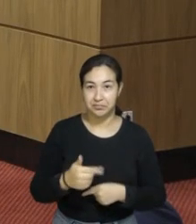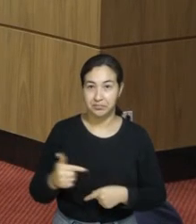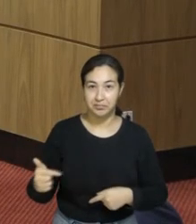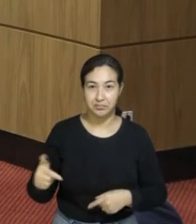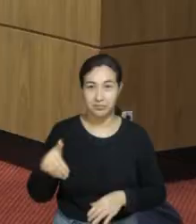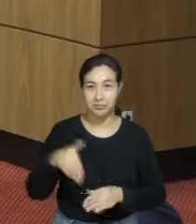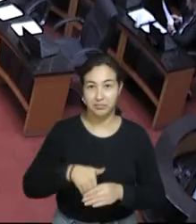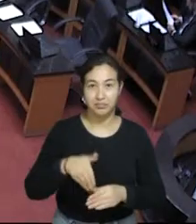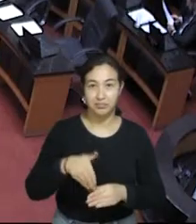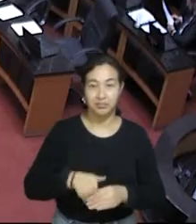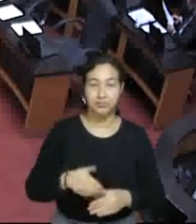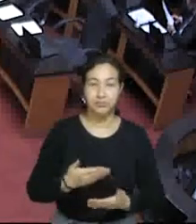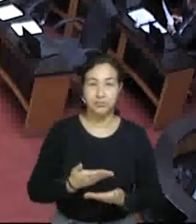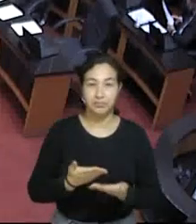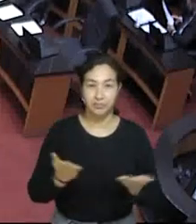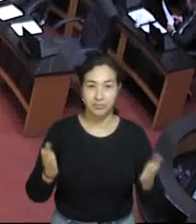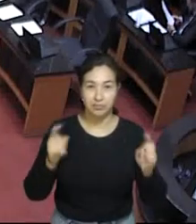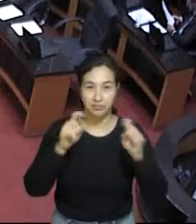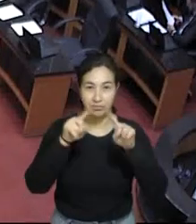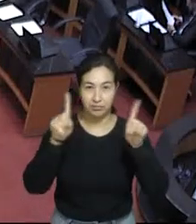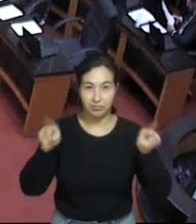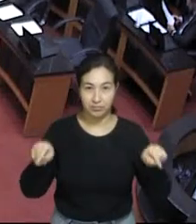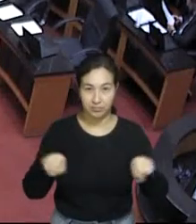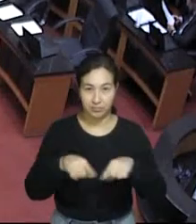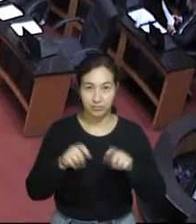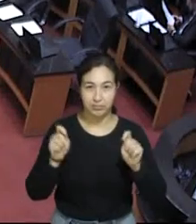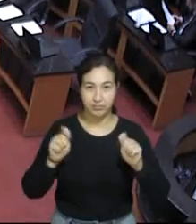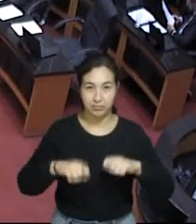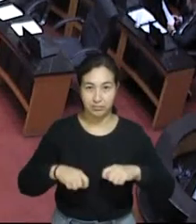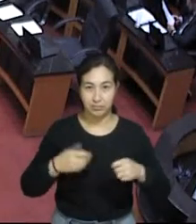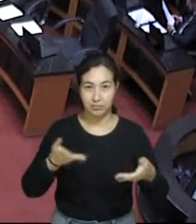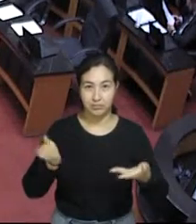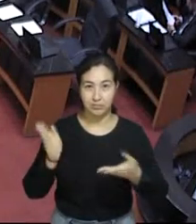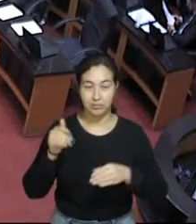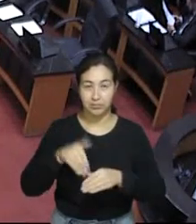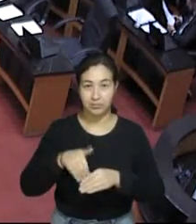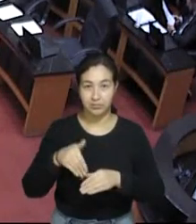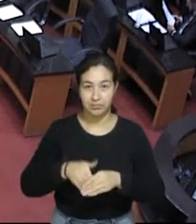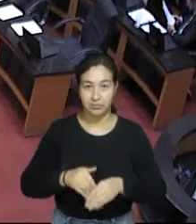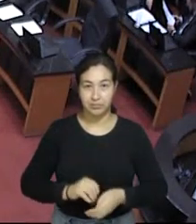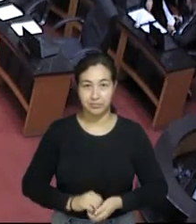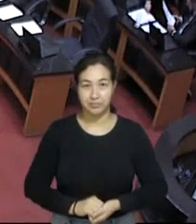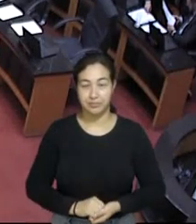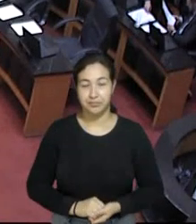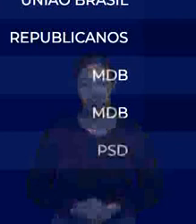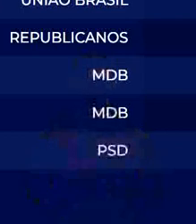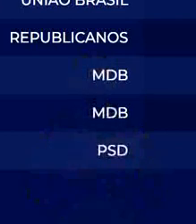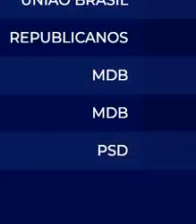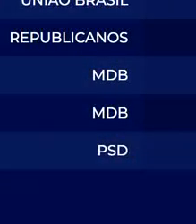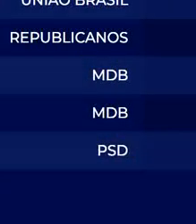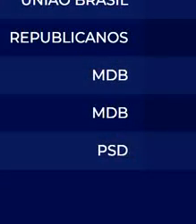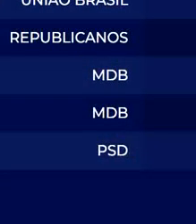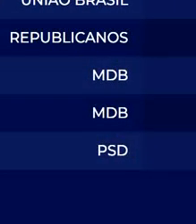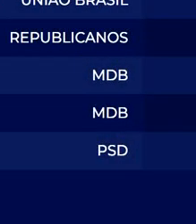em votação, peço assessoria que abra o sistema para que os senhores deputados possam exercer seu direito de voto.